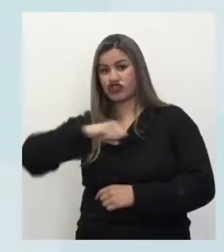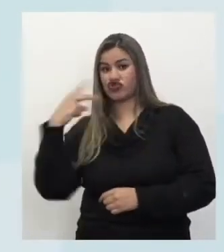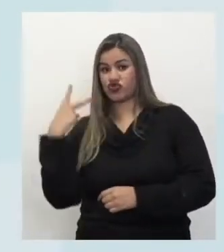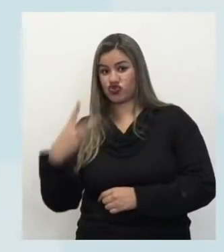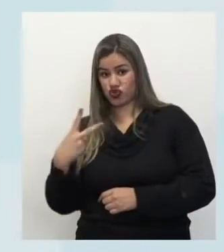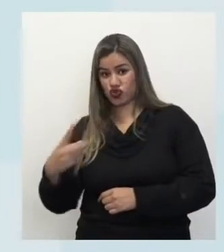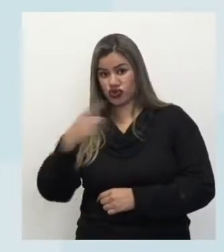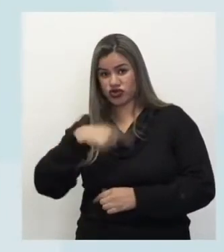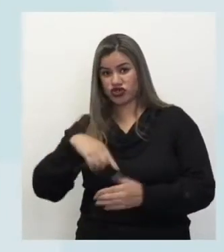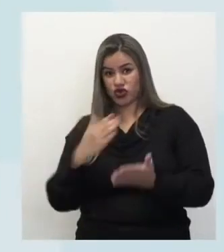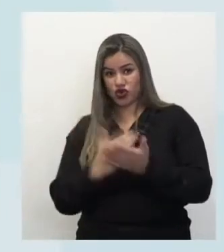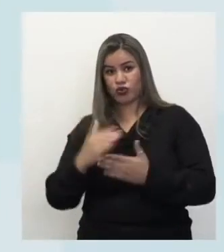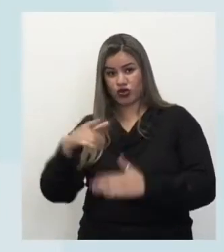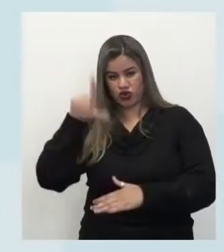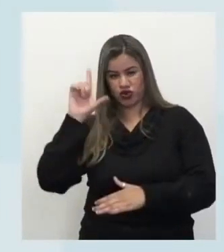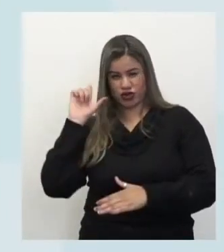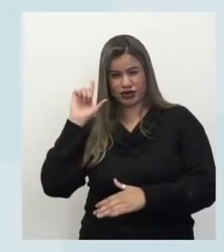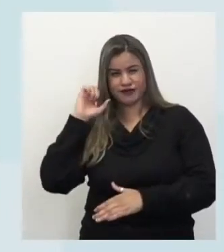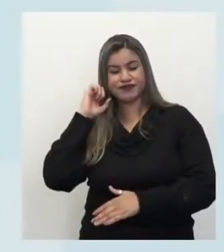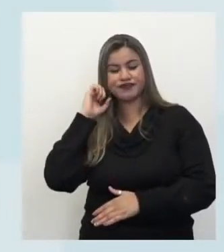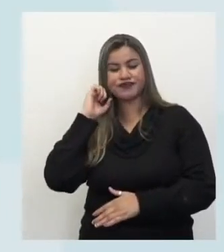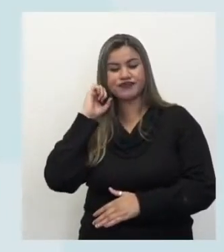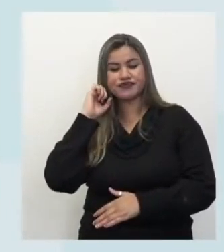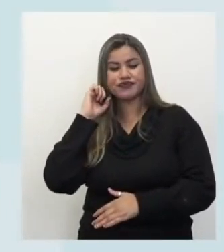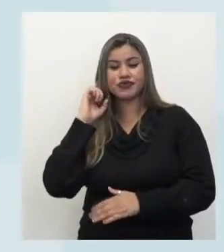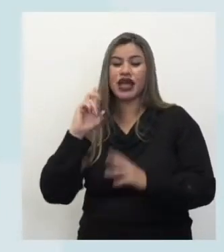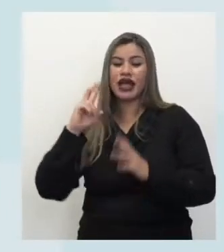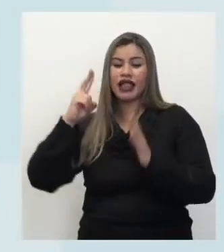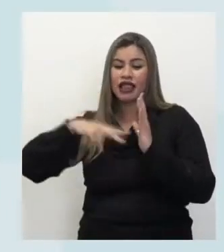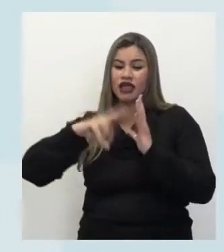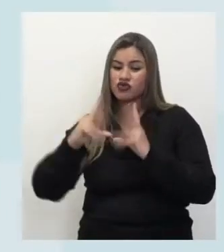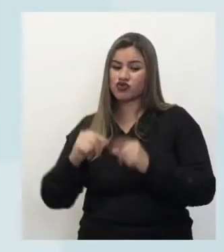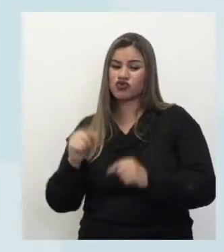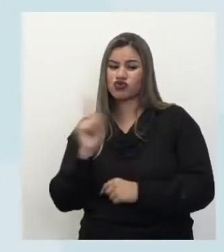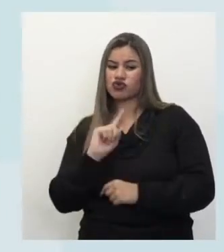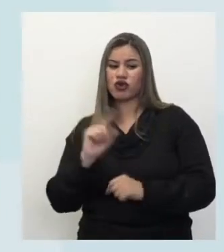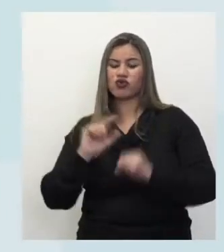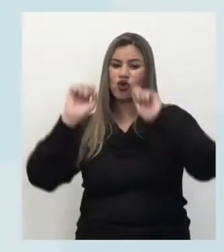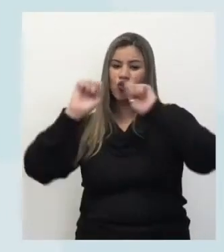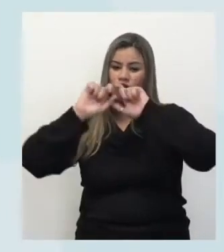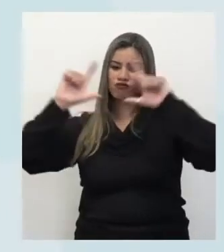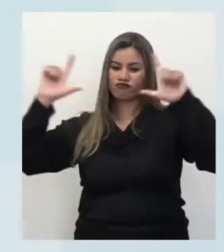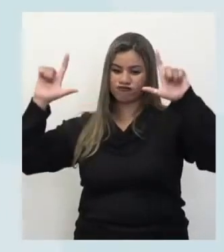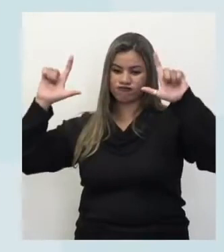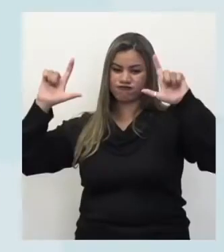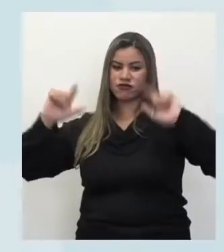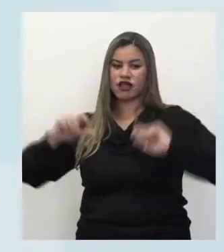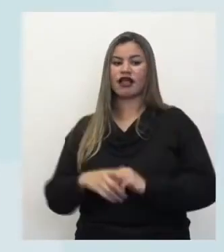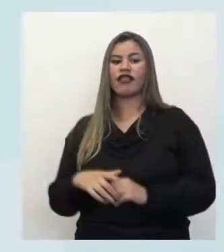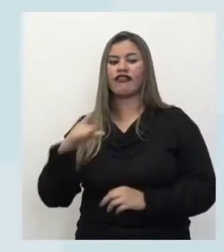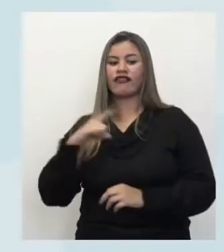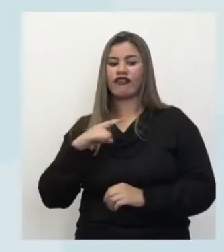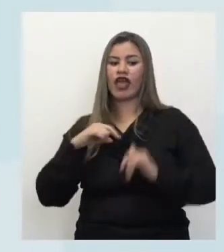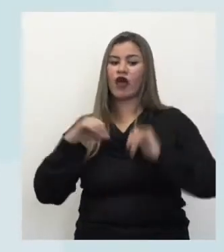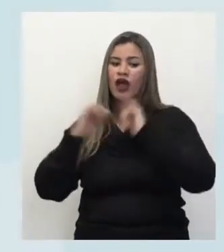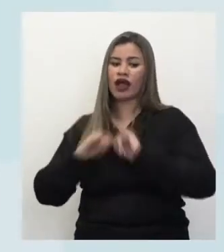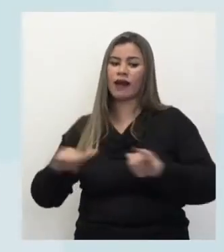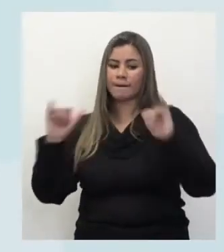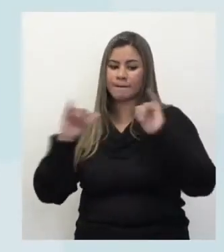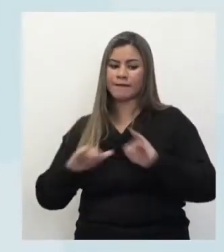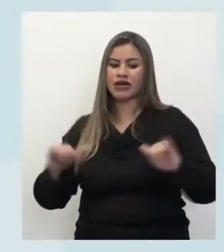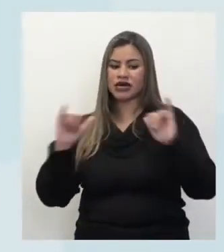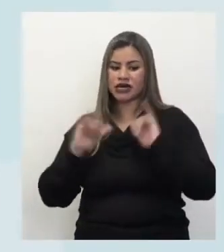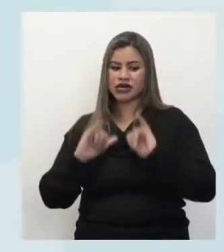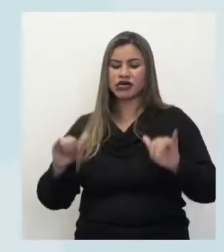começou na aula anterior. Eu não vou ler tudo, eu só vou ler o slogan. Tem uma campanha publicitária aqui